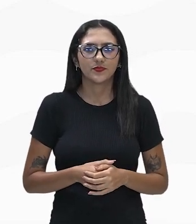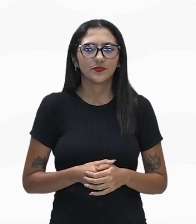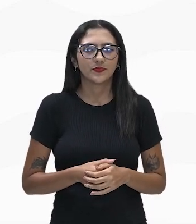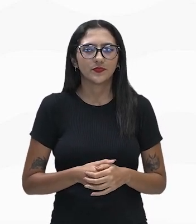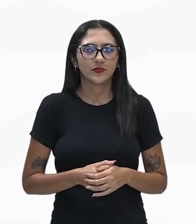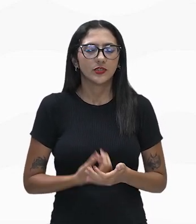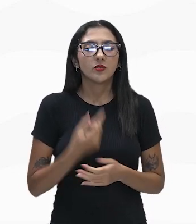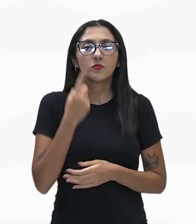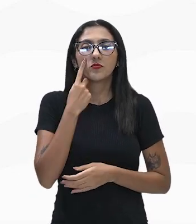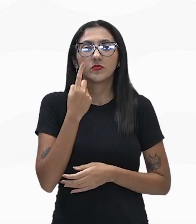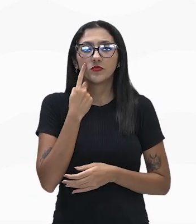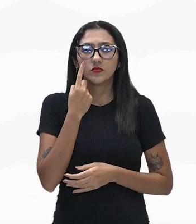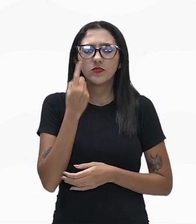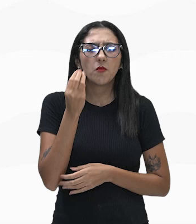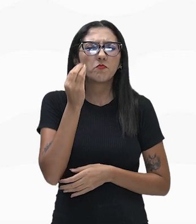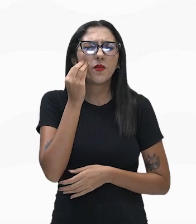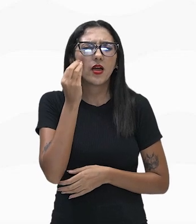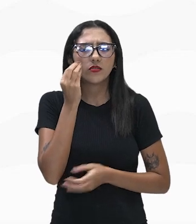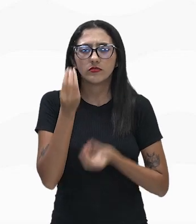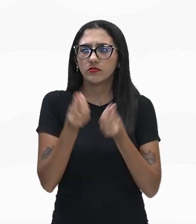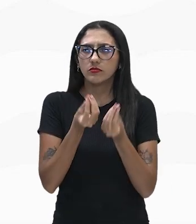dessa simulação.